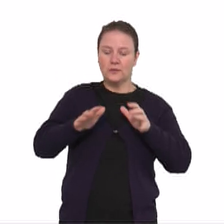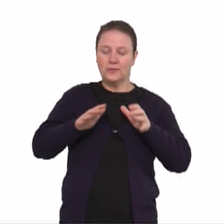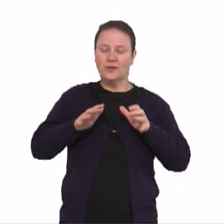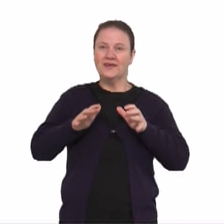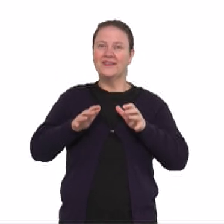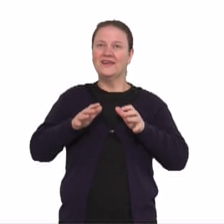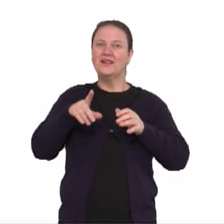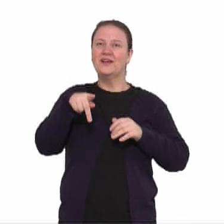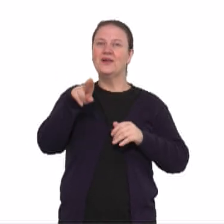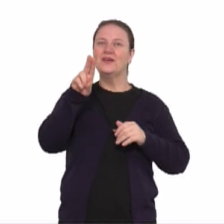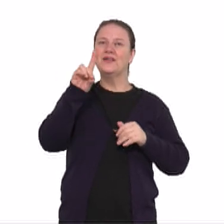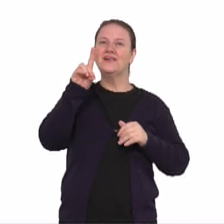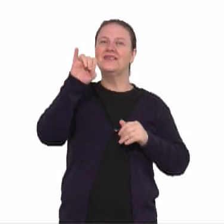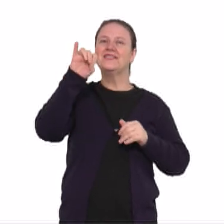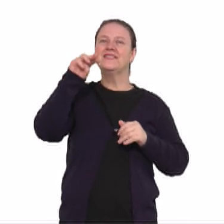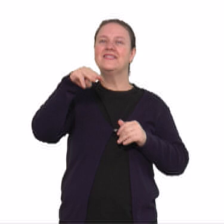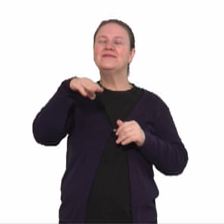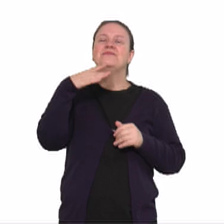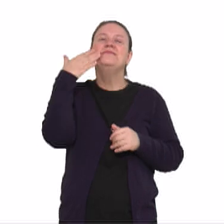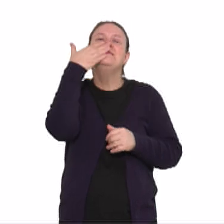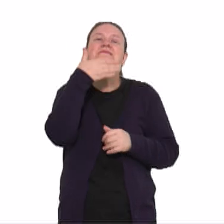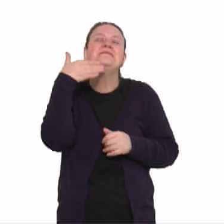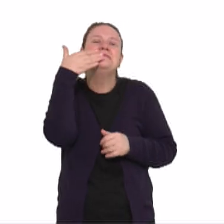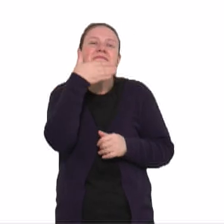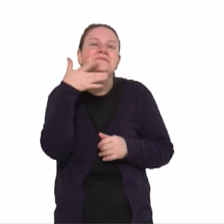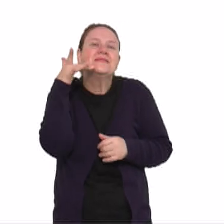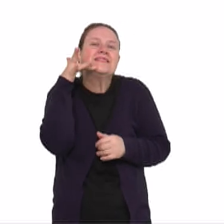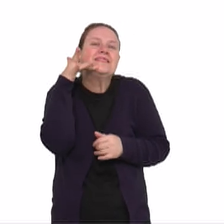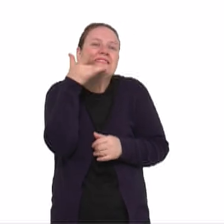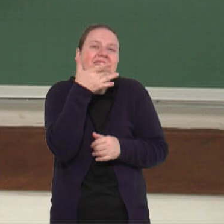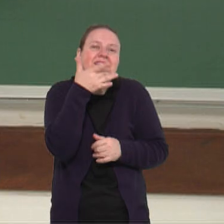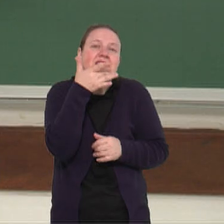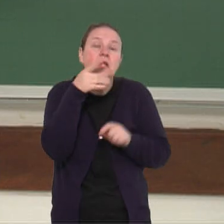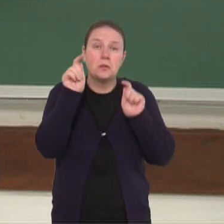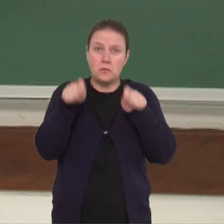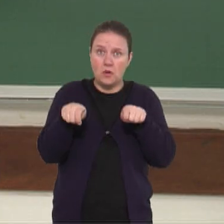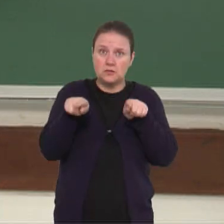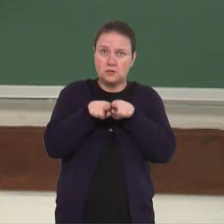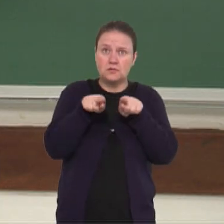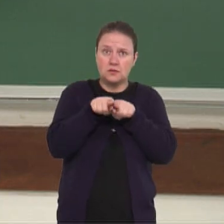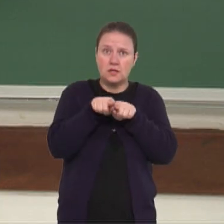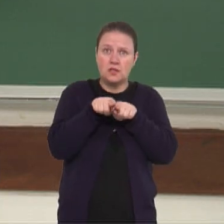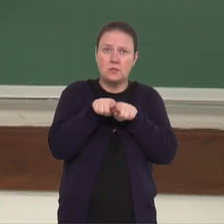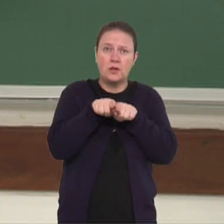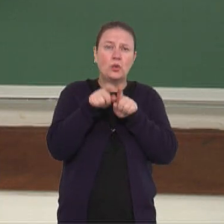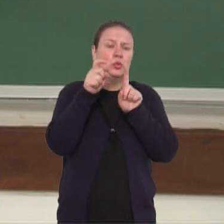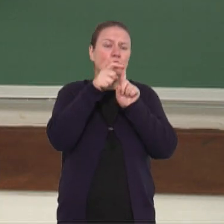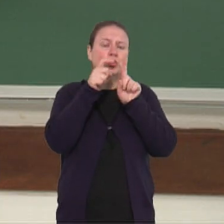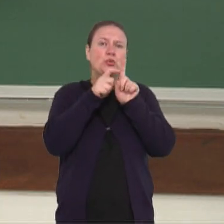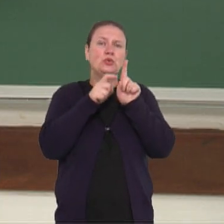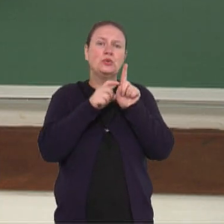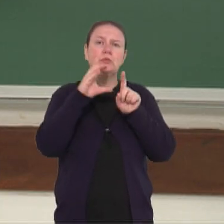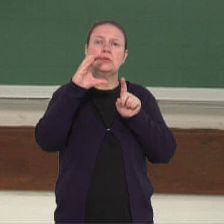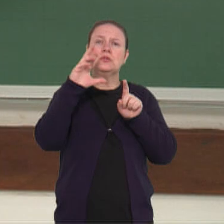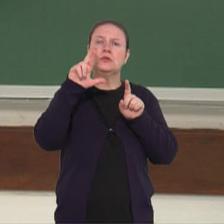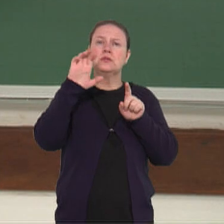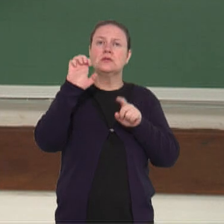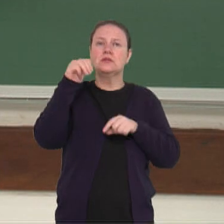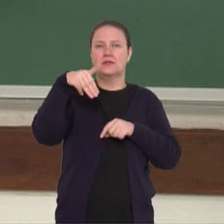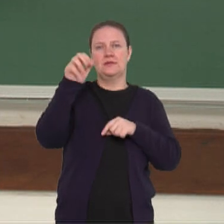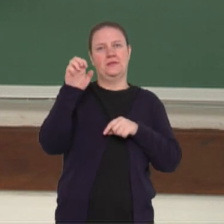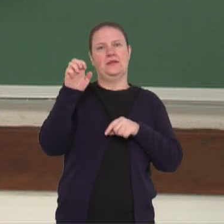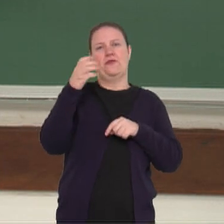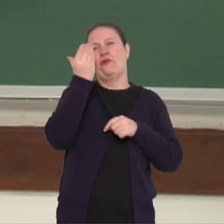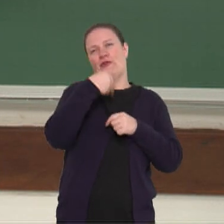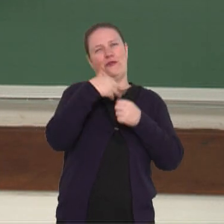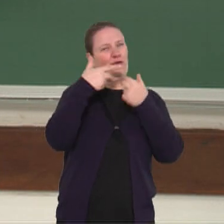que pudim é uma sobremesa. E também pode ser um tipo de creme. Infelizmente não é uma frutinha. Gente,